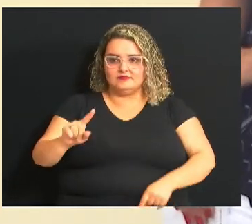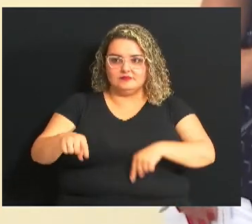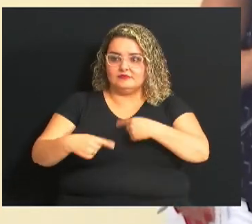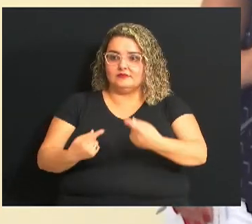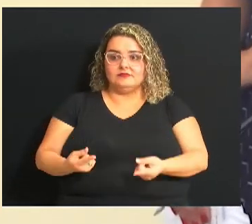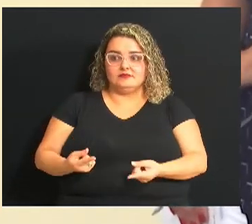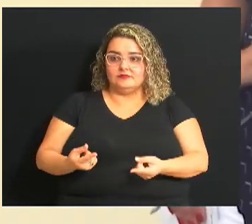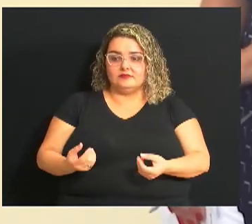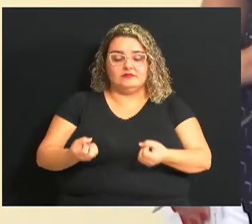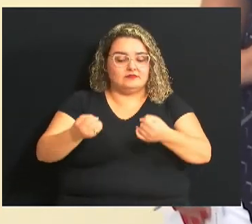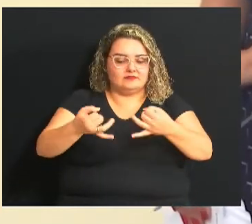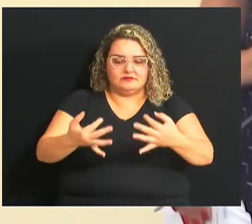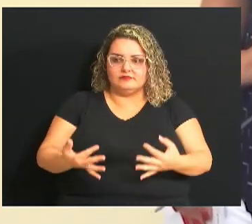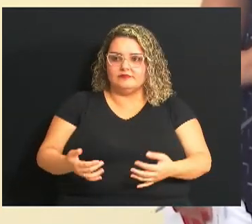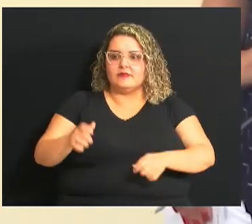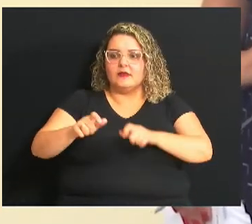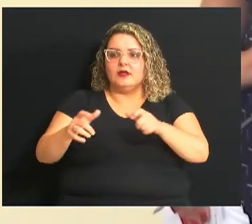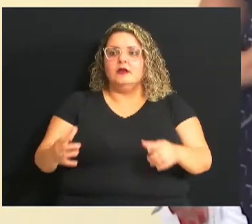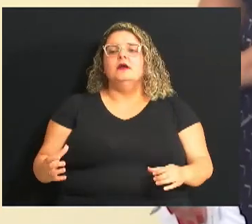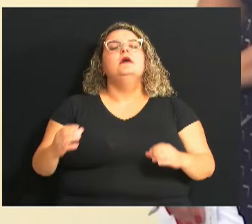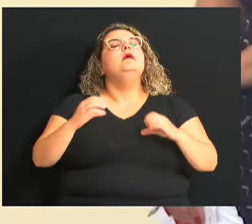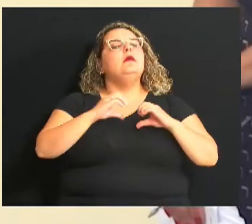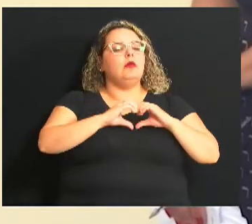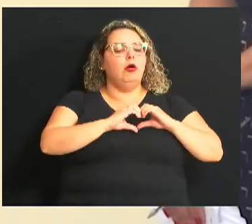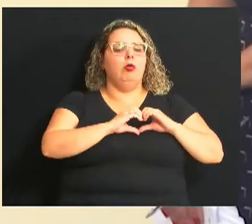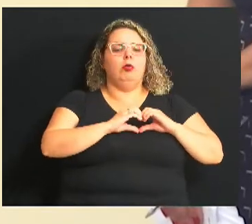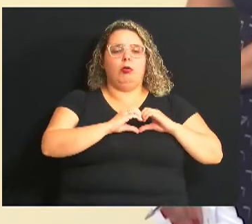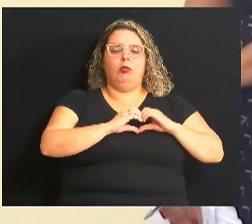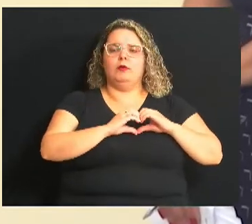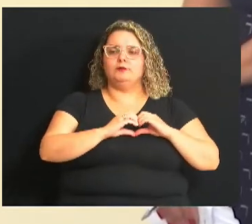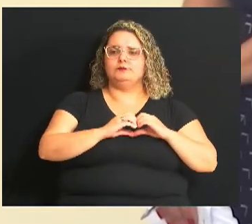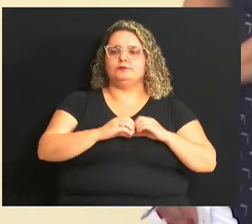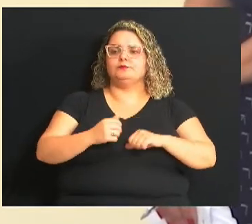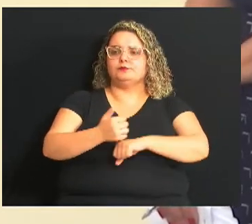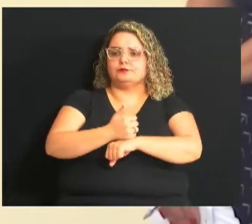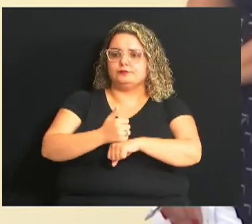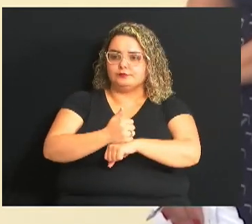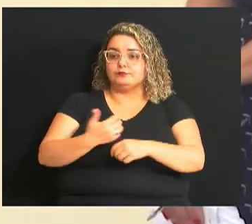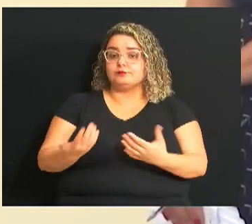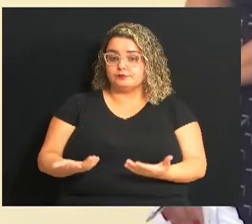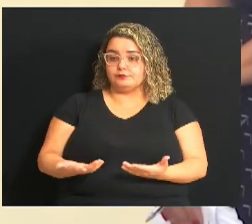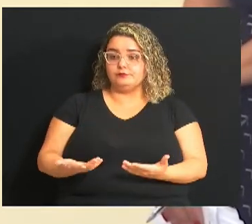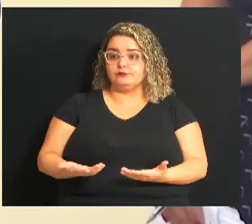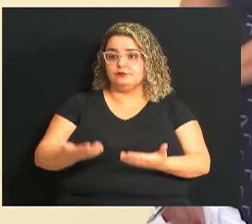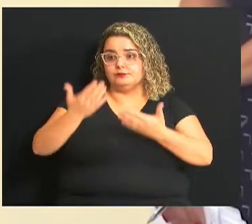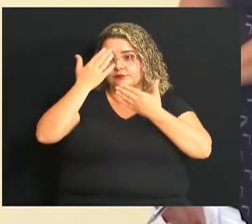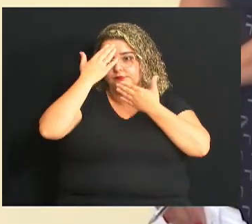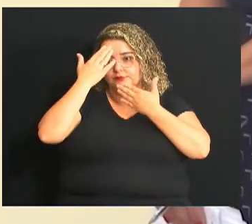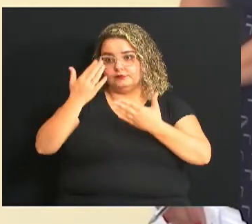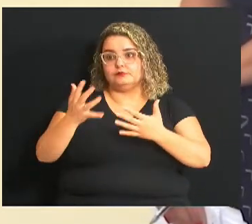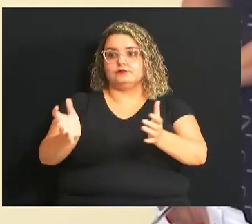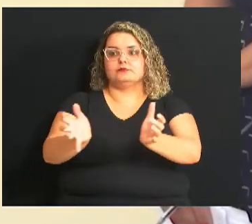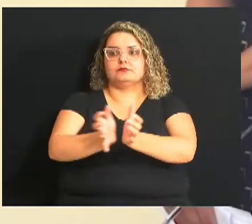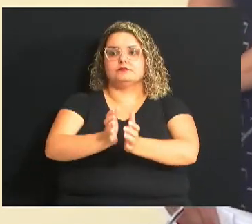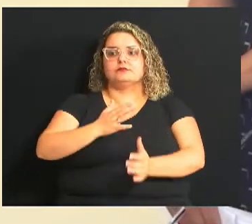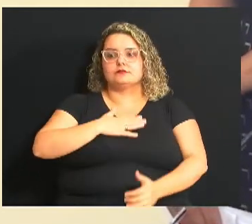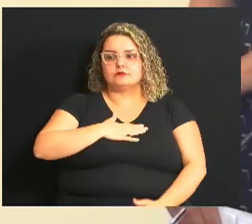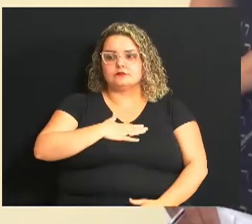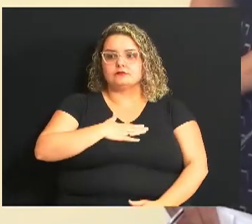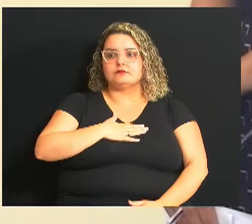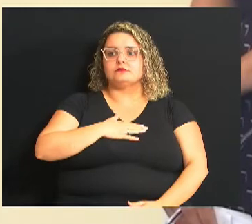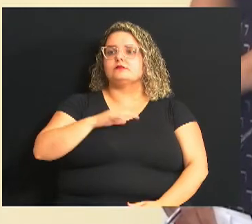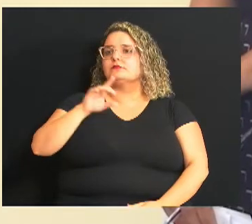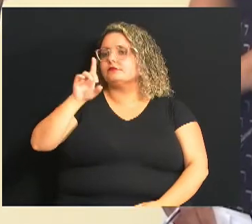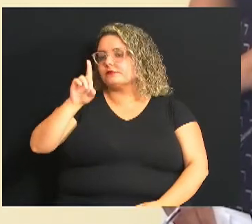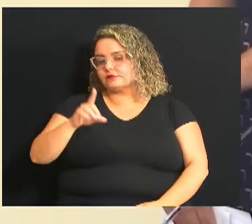dar, a não ser pessoas que amam ser humano. Então, eu quero agradecer aqui a minha equipe, os meus